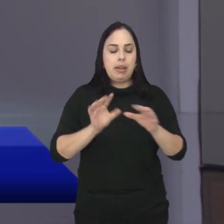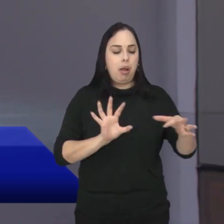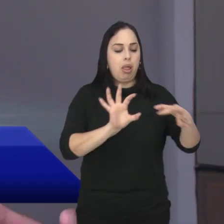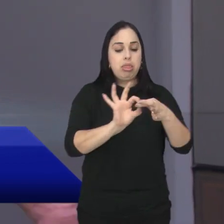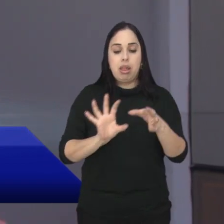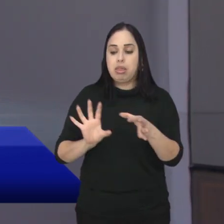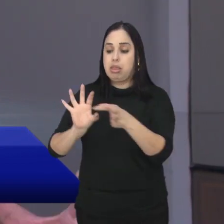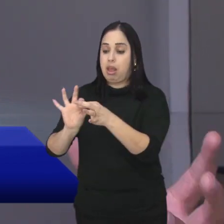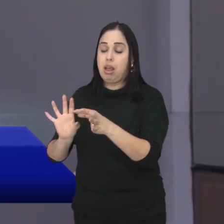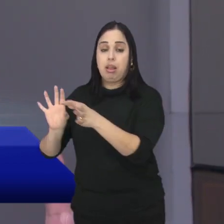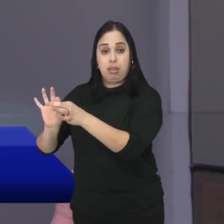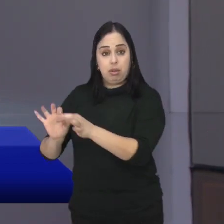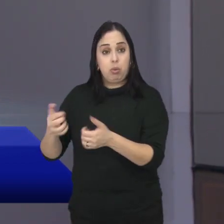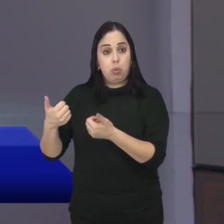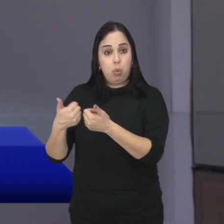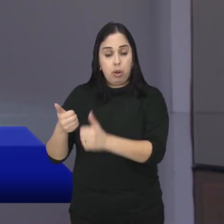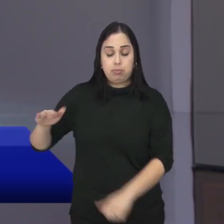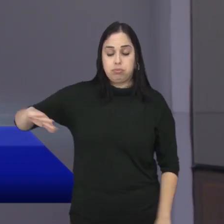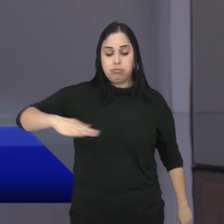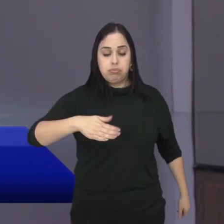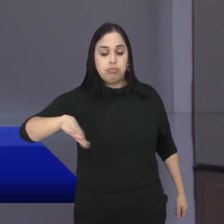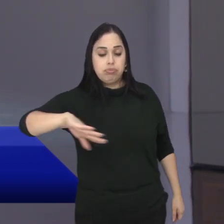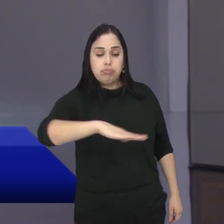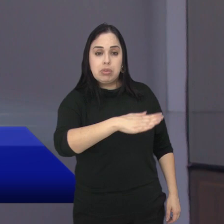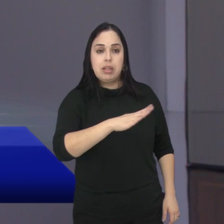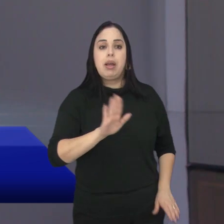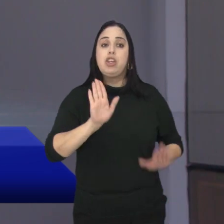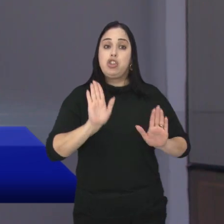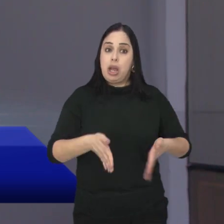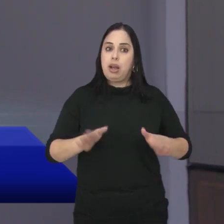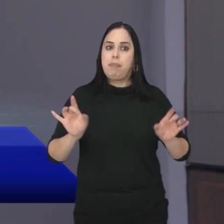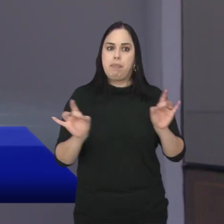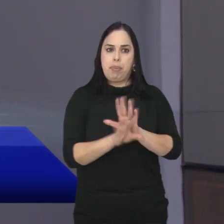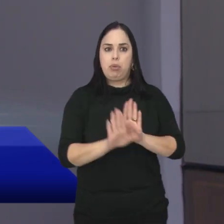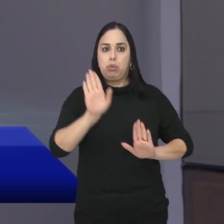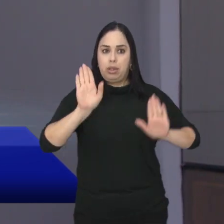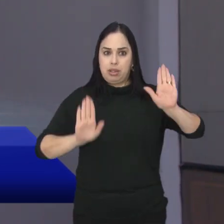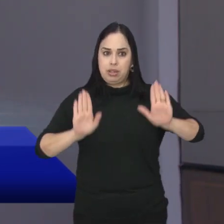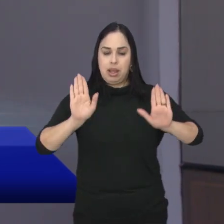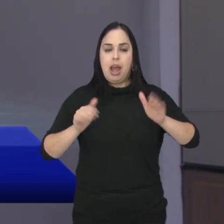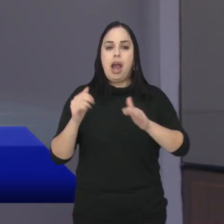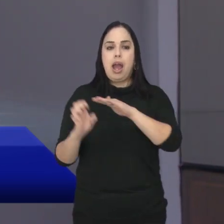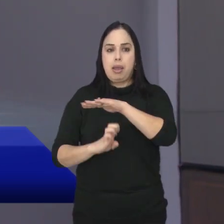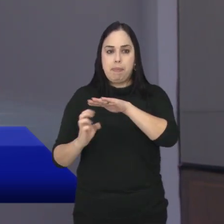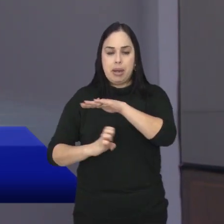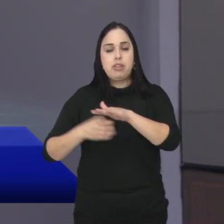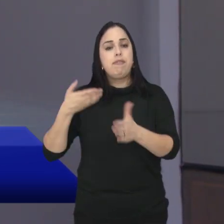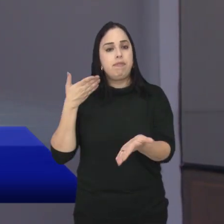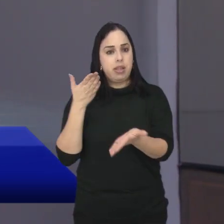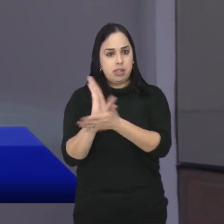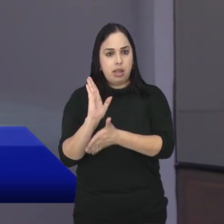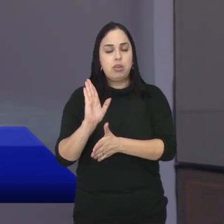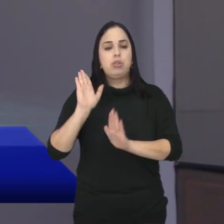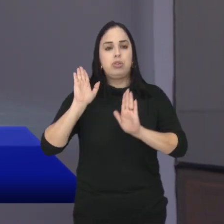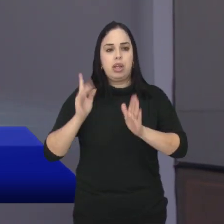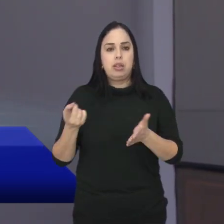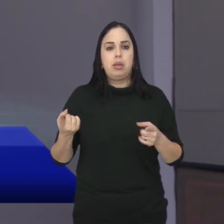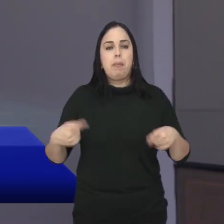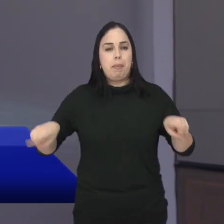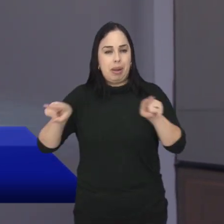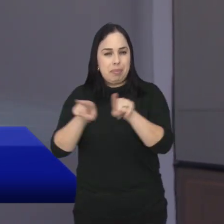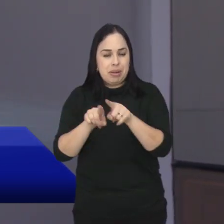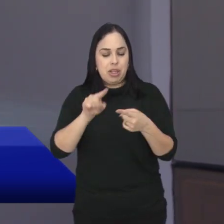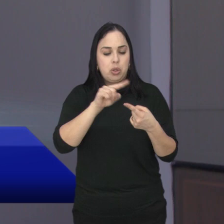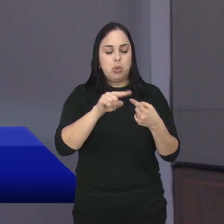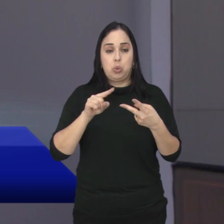regiões, alguns bairros que passam por esse traçado. A gente fez a licitação, teve uma empresa que já venceu, na verdade foi um consórcio que foi